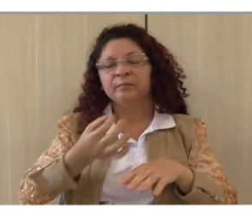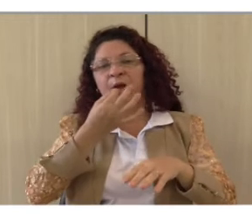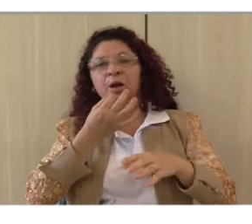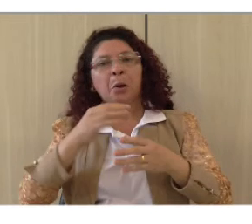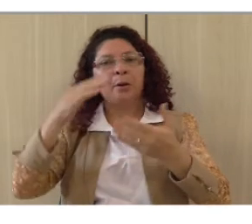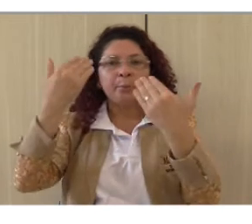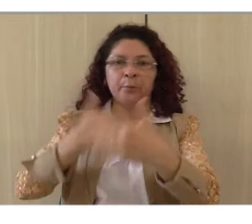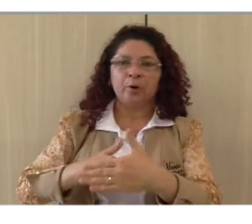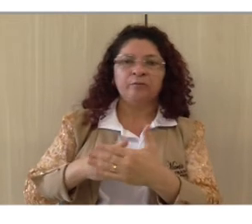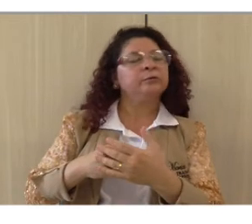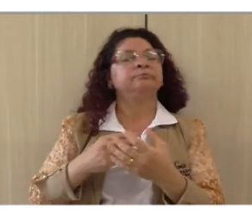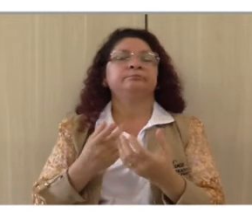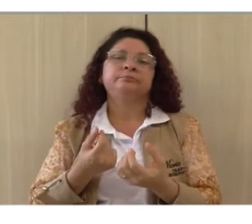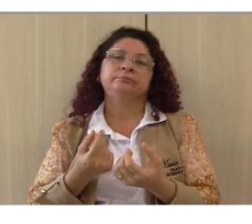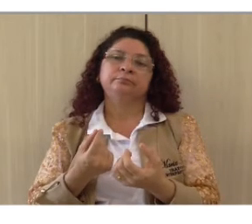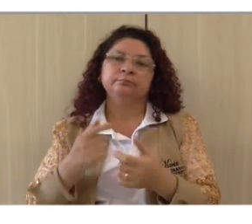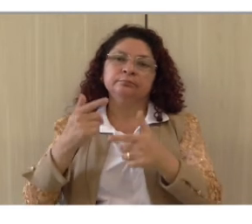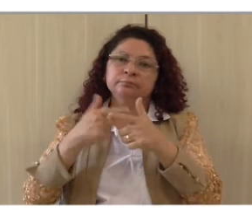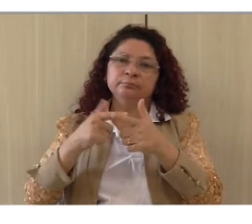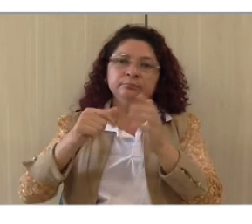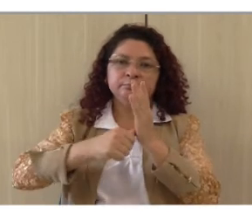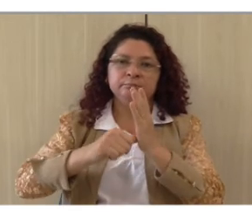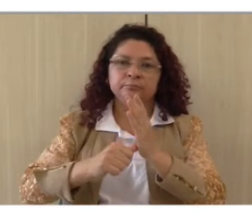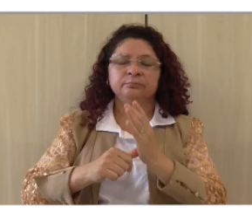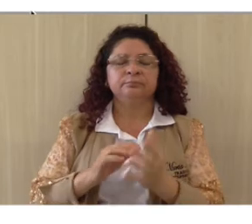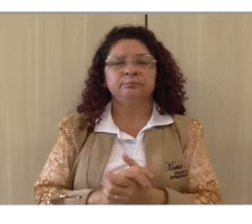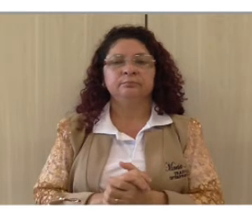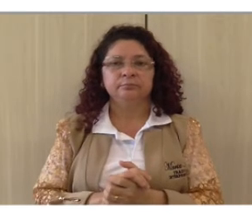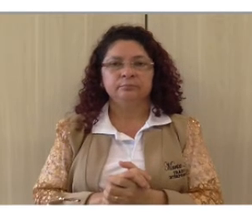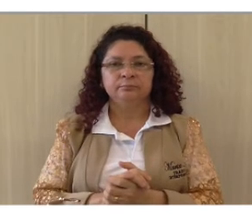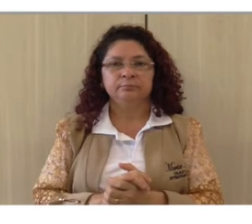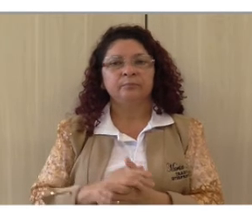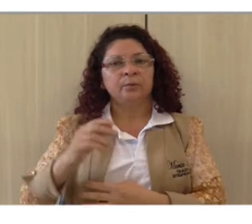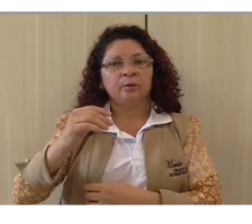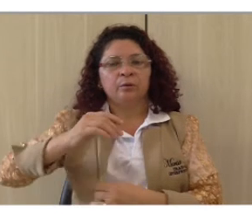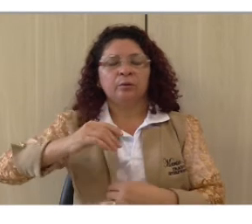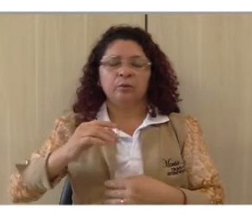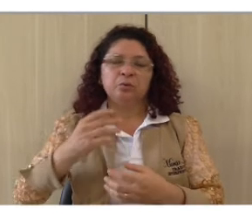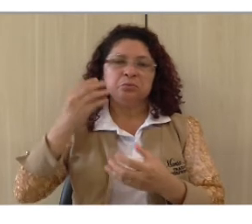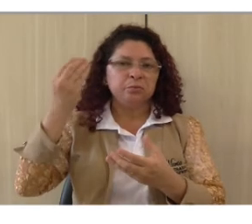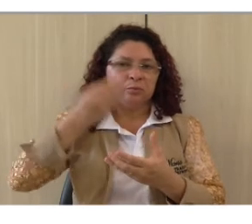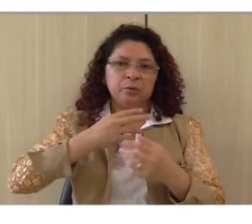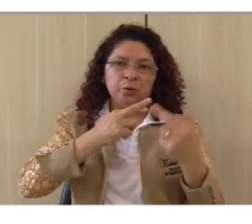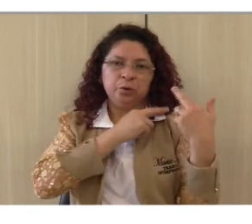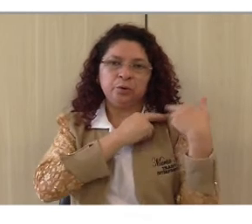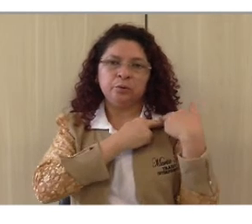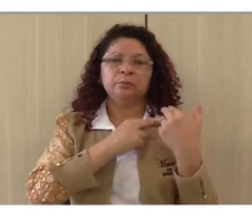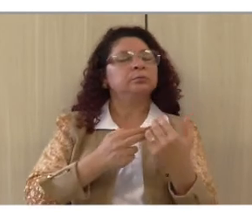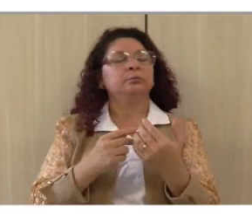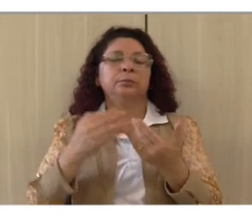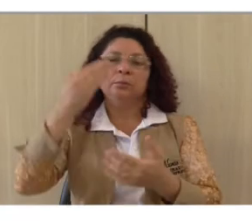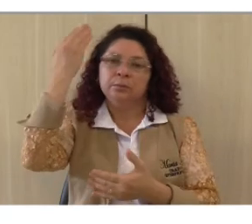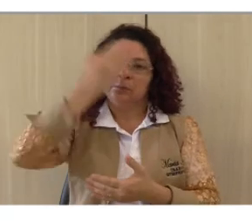realizar a prova quando de posse do registro de ocorrência expedido por órgão competente, onde deverá